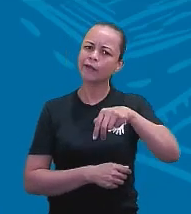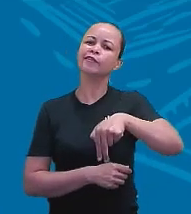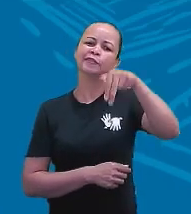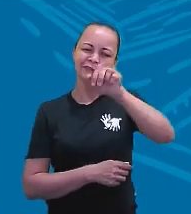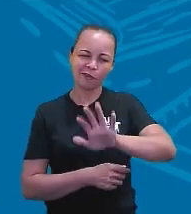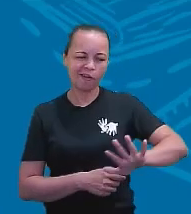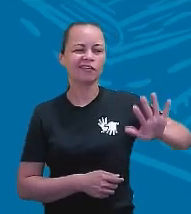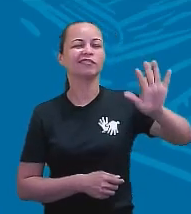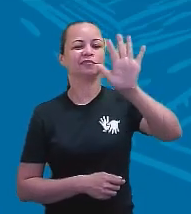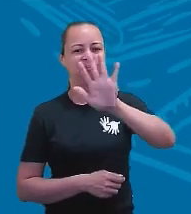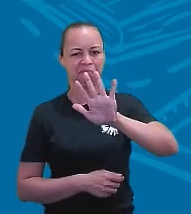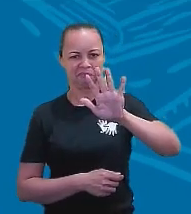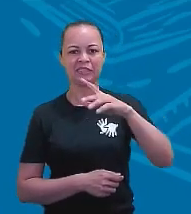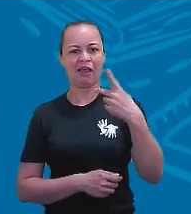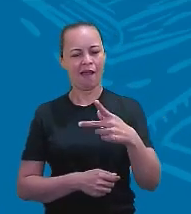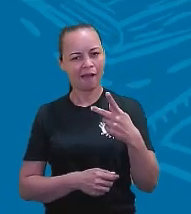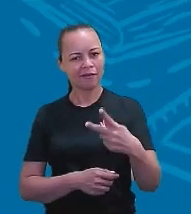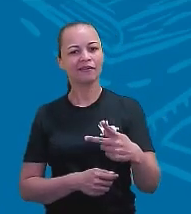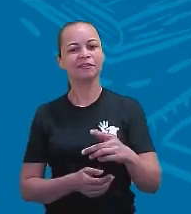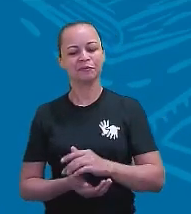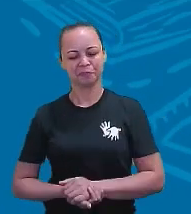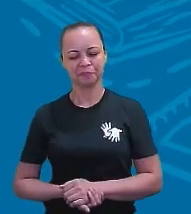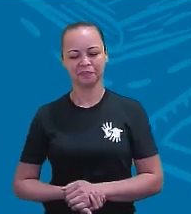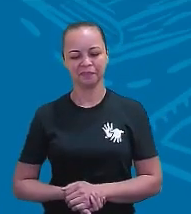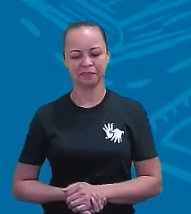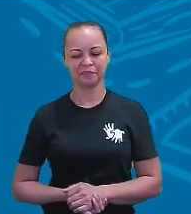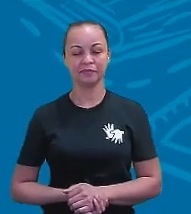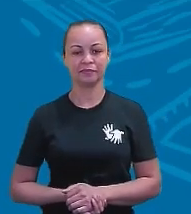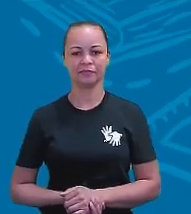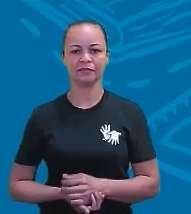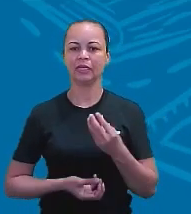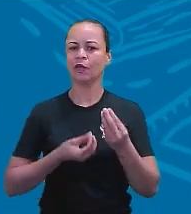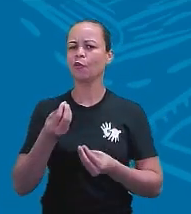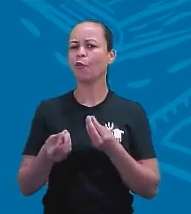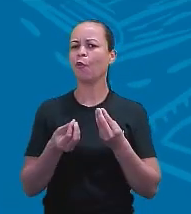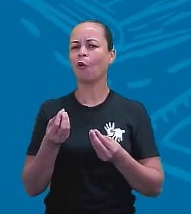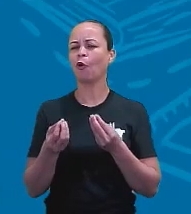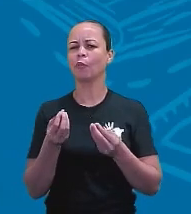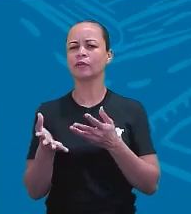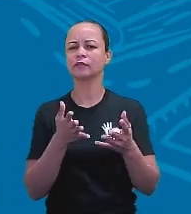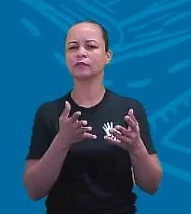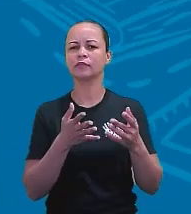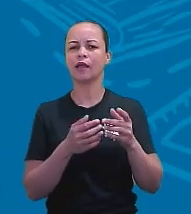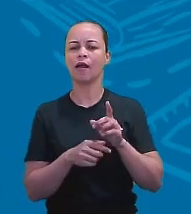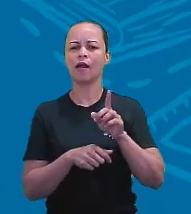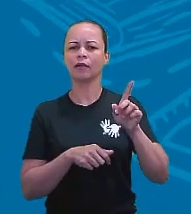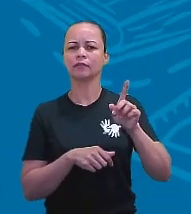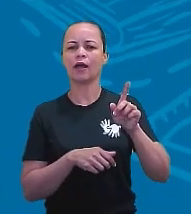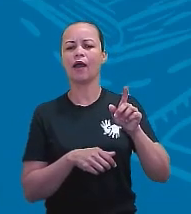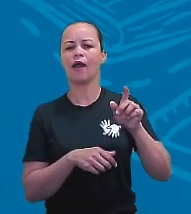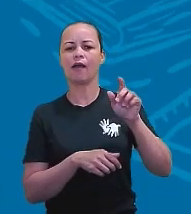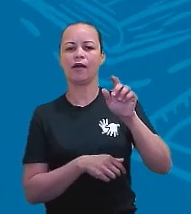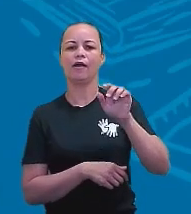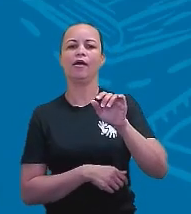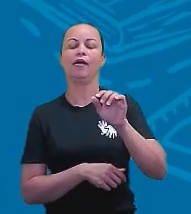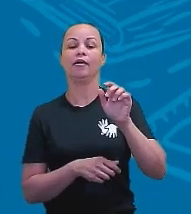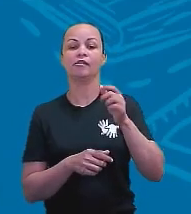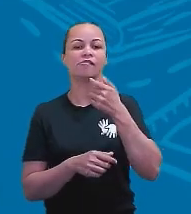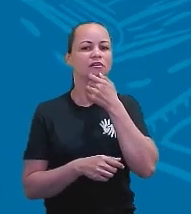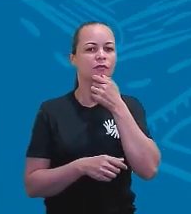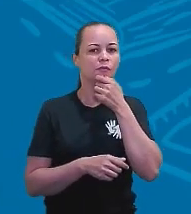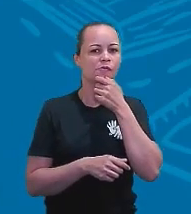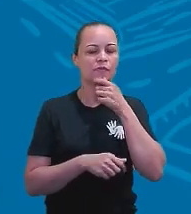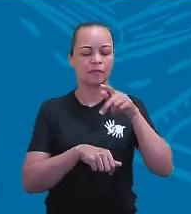Nordeste. Na nossa terrinha. Então, como assimilar da Inglaterra a Great Western